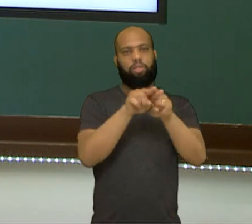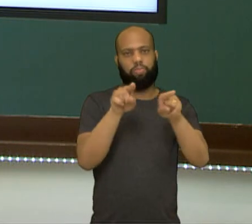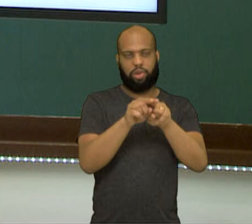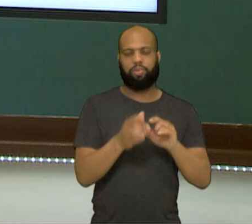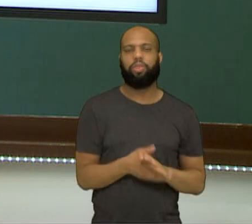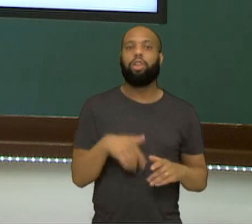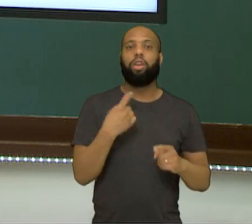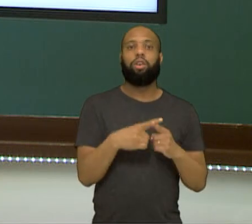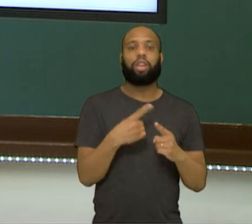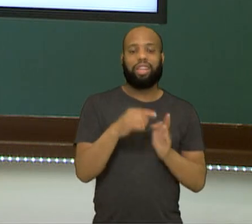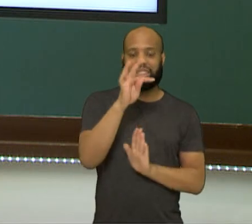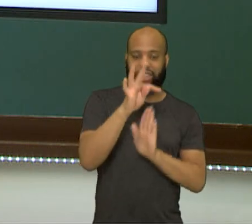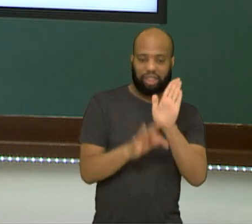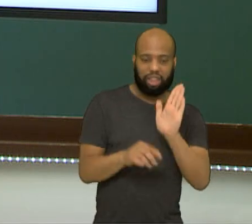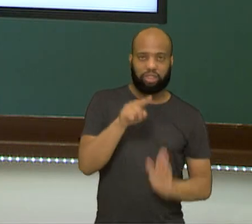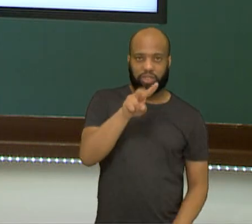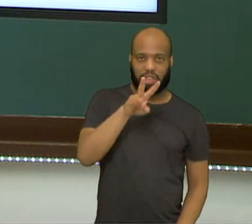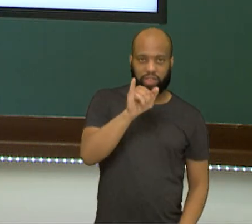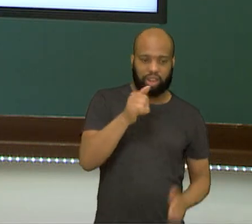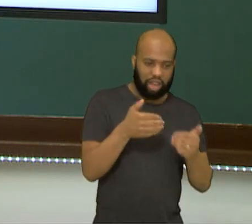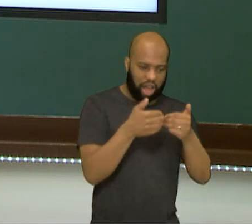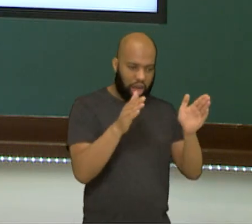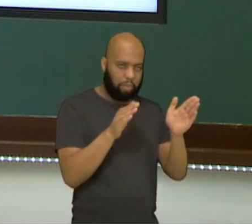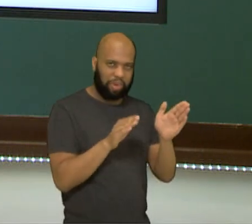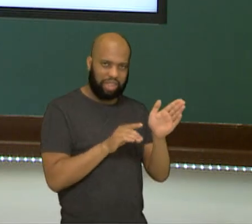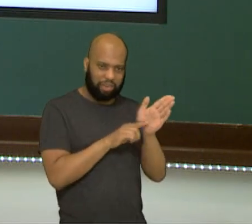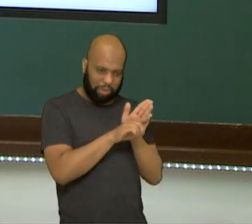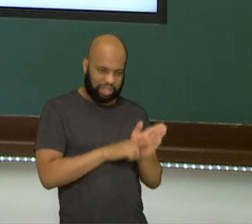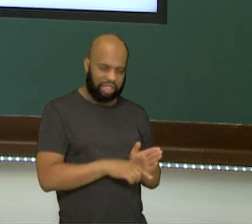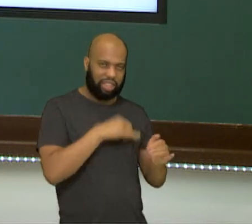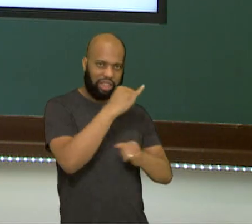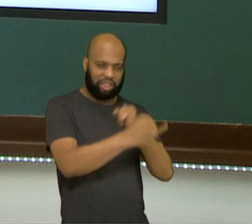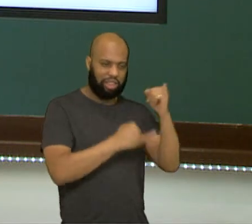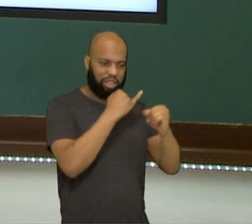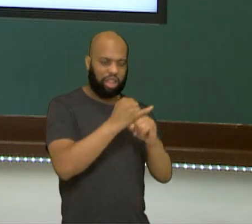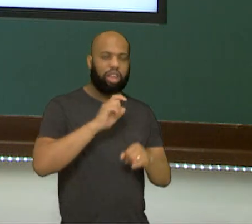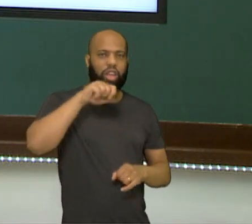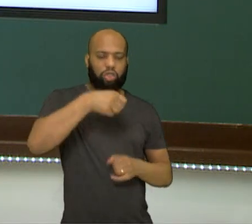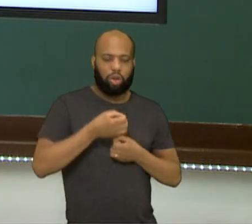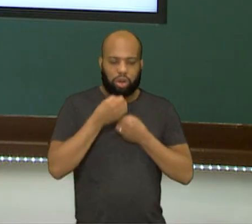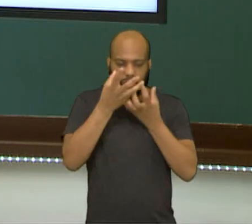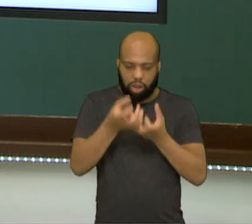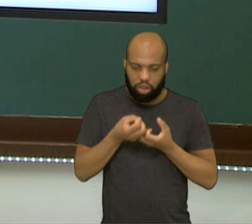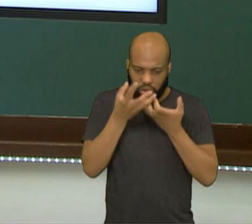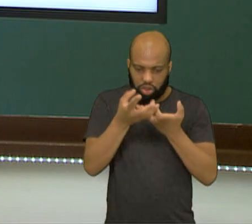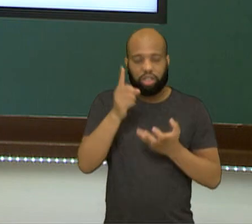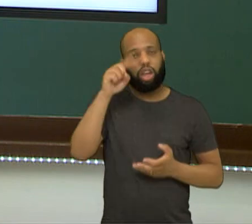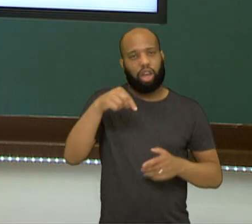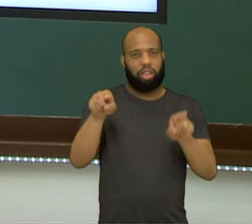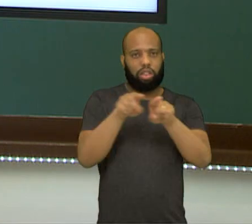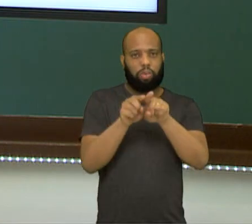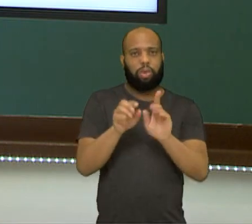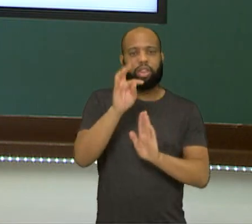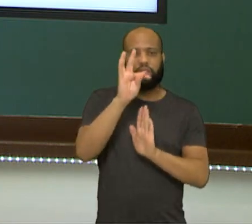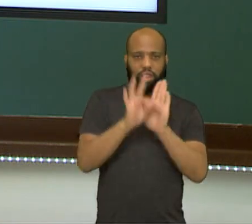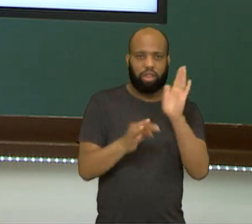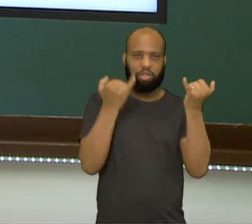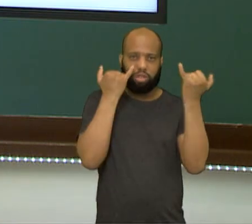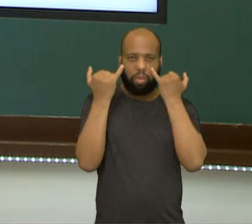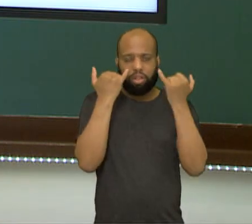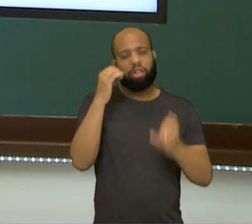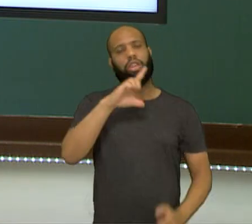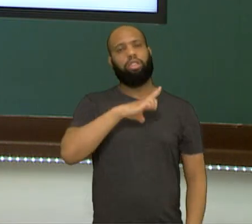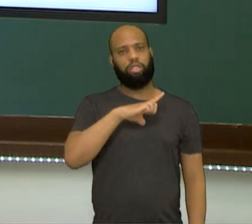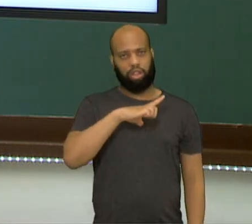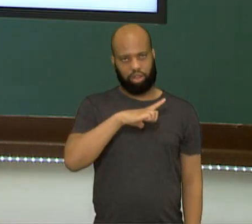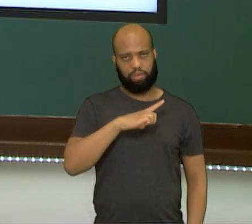texto que você vai abrir lá para pesquisar na internet sobre uma notícia é um texto informativo também. Viram? Então,